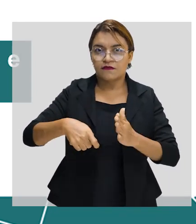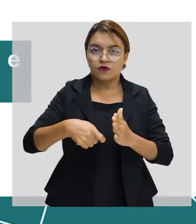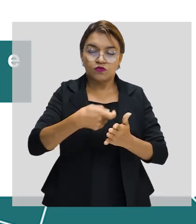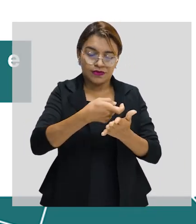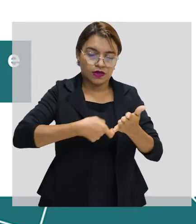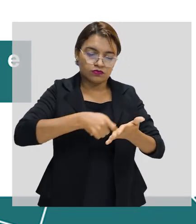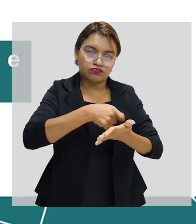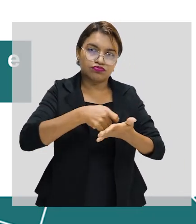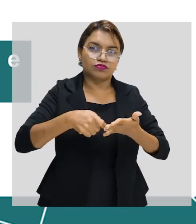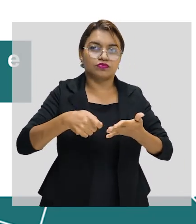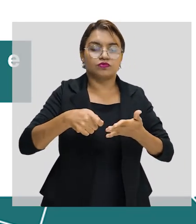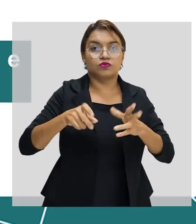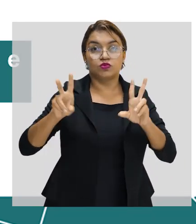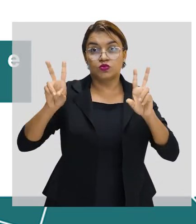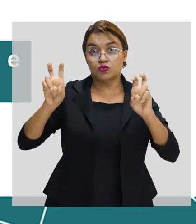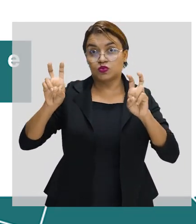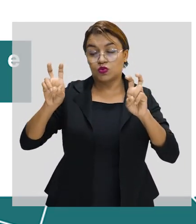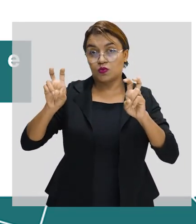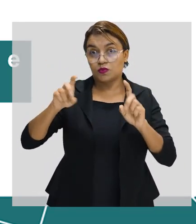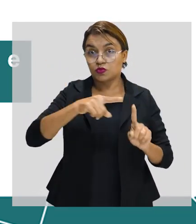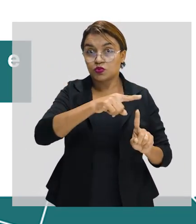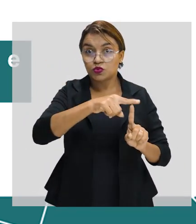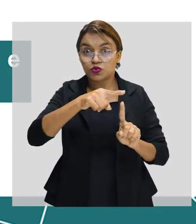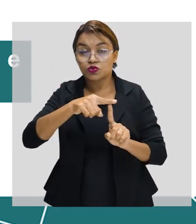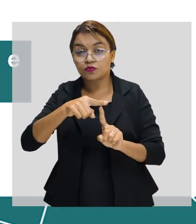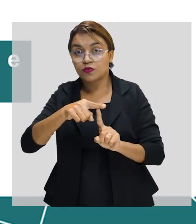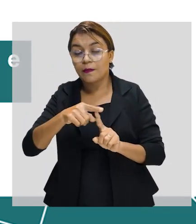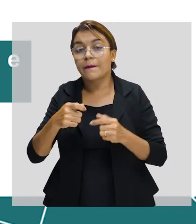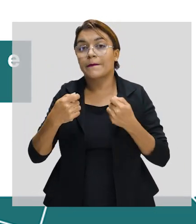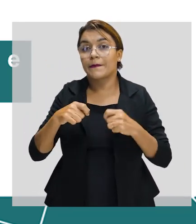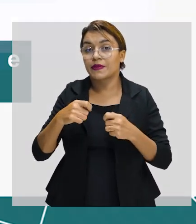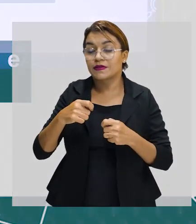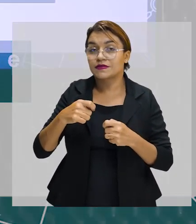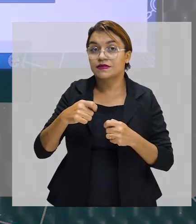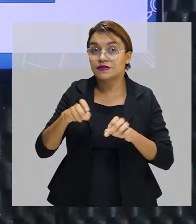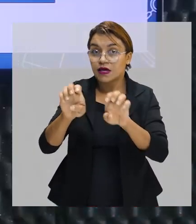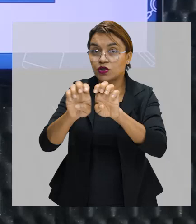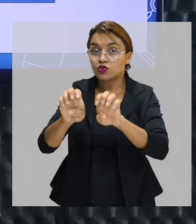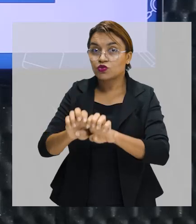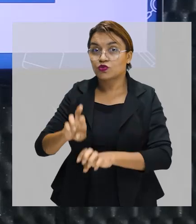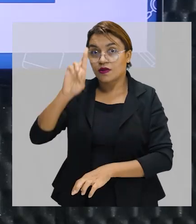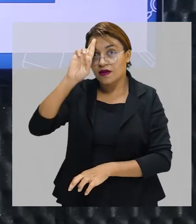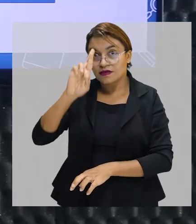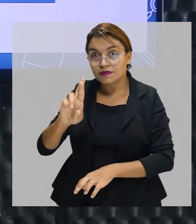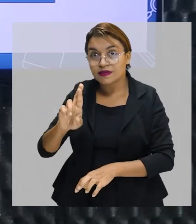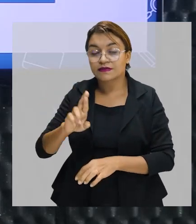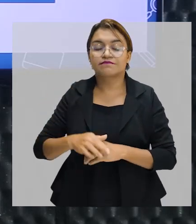texto sob uma tipologia, eu tenho que respeitar aquela estrutura, tá?